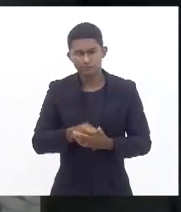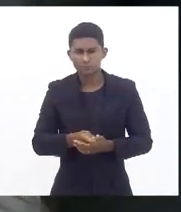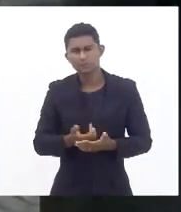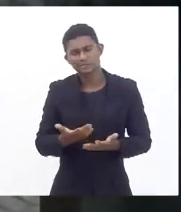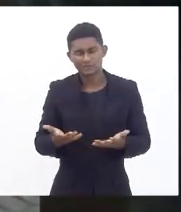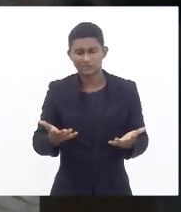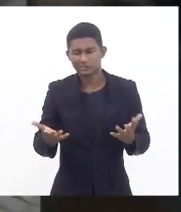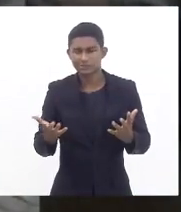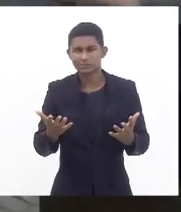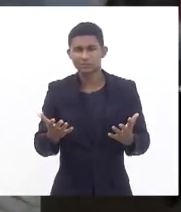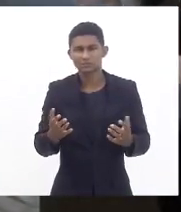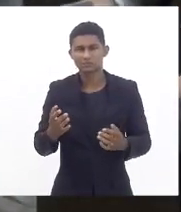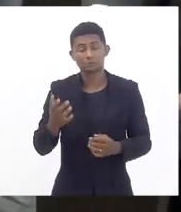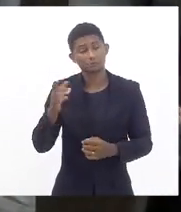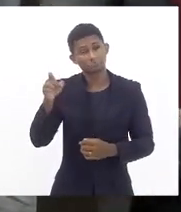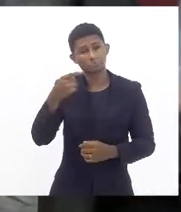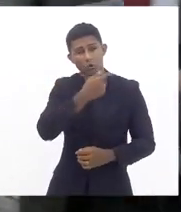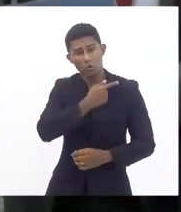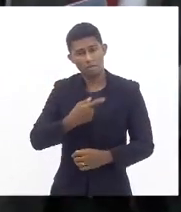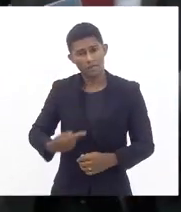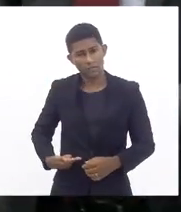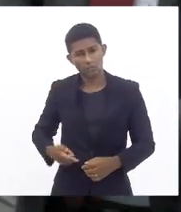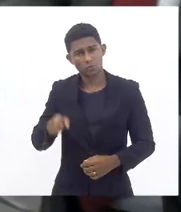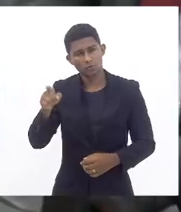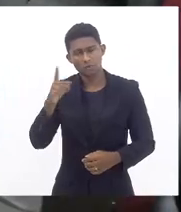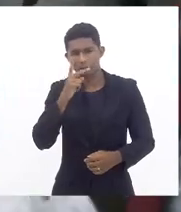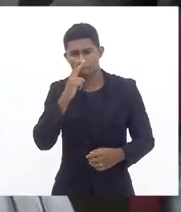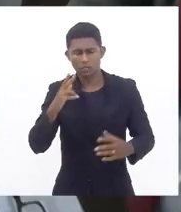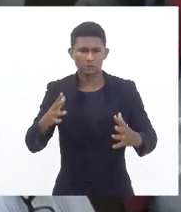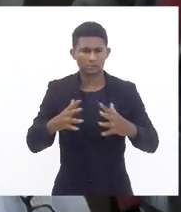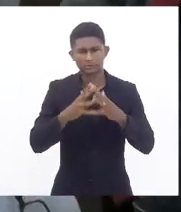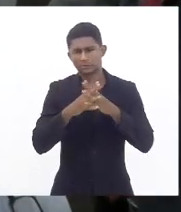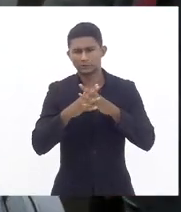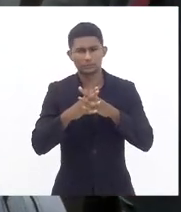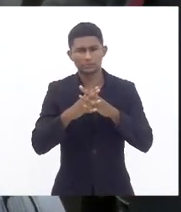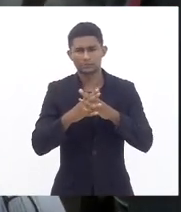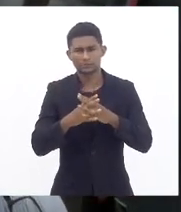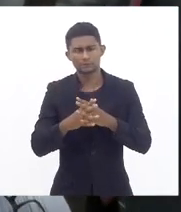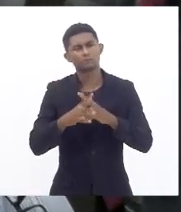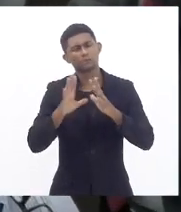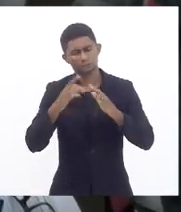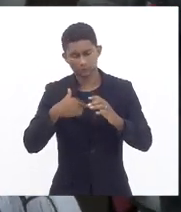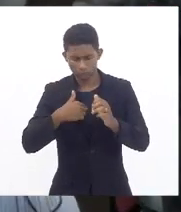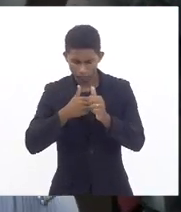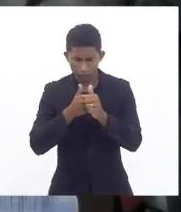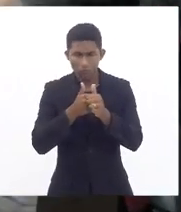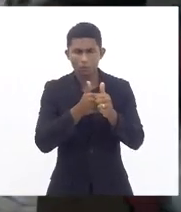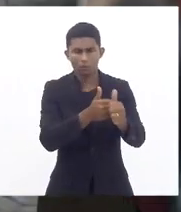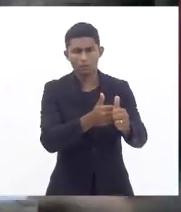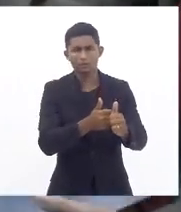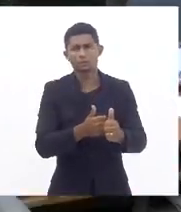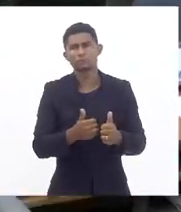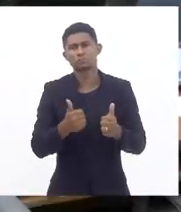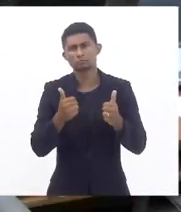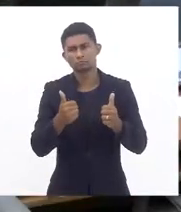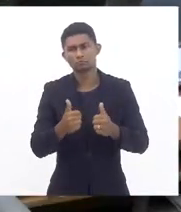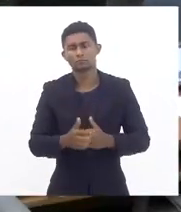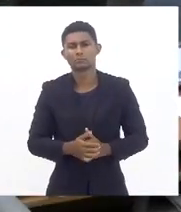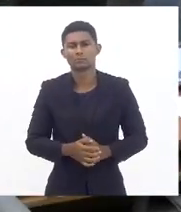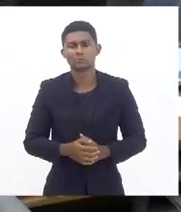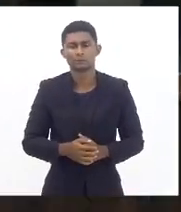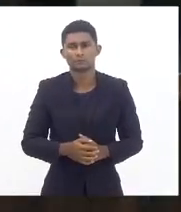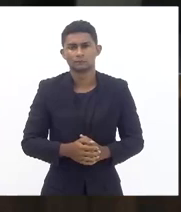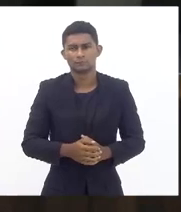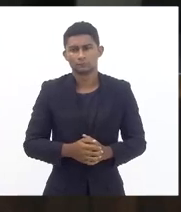Márcio Pacheco, fique esquizofrênico, mas vou acompanhar. Oi.